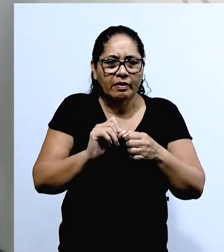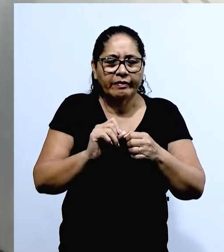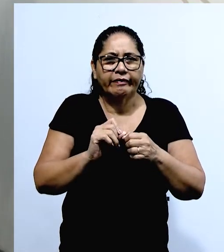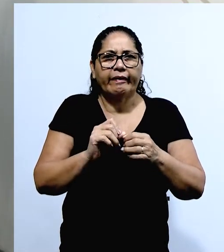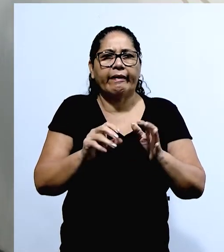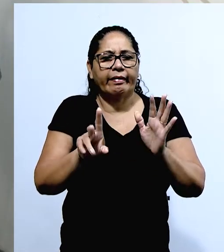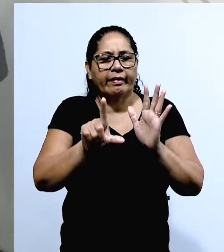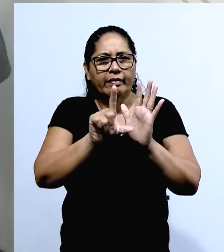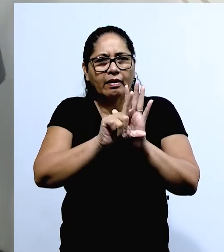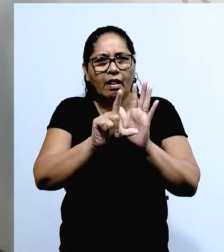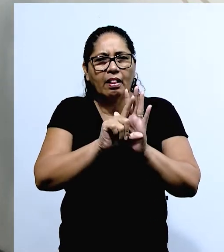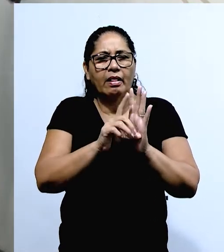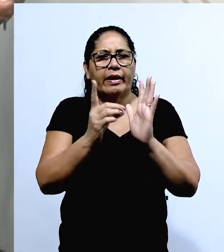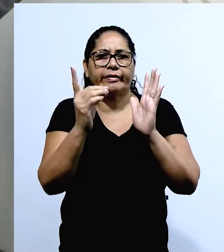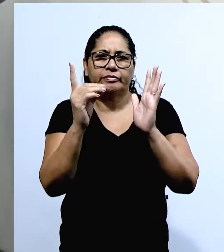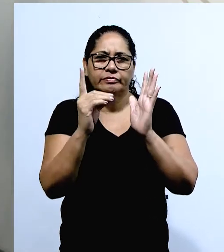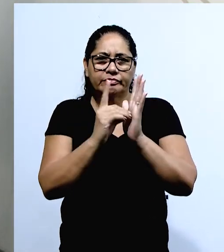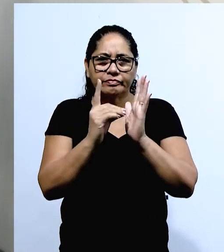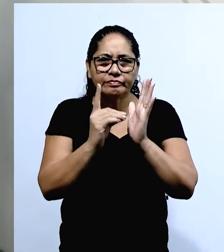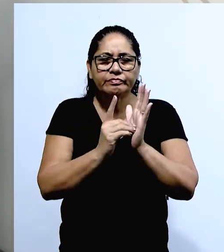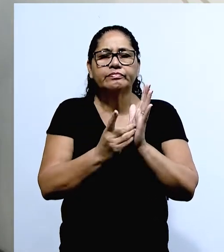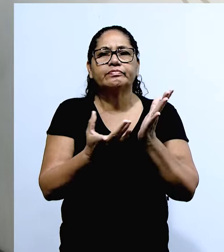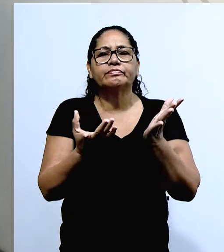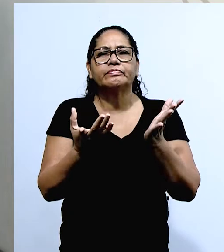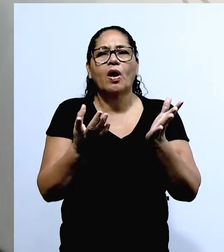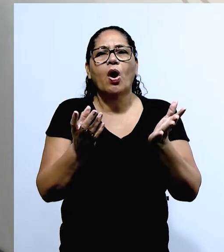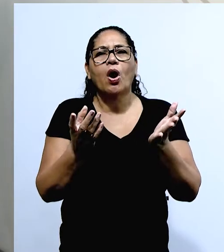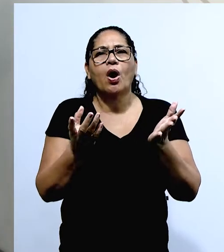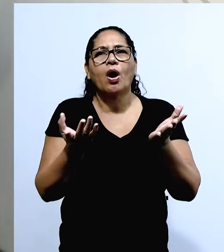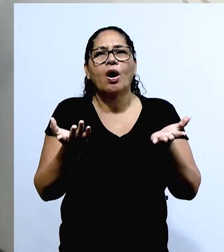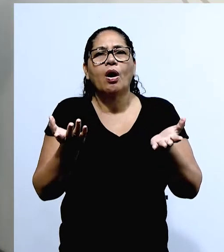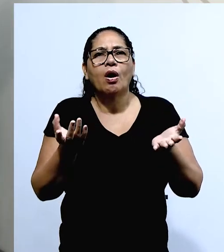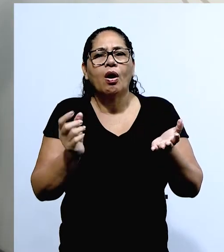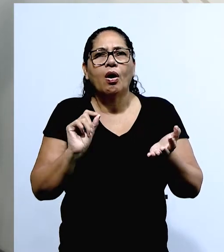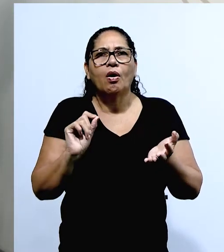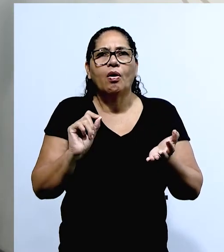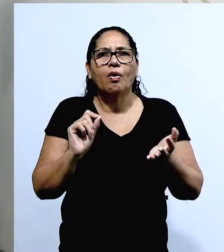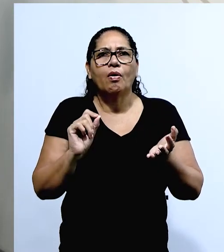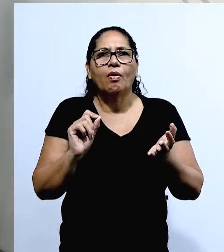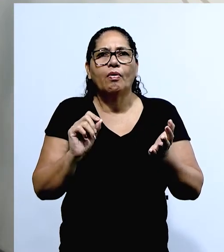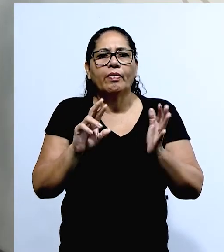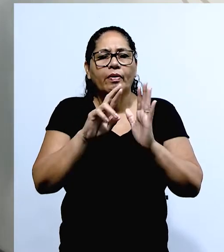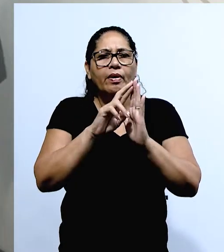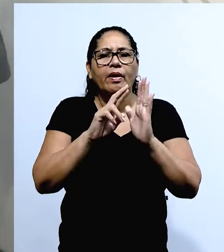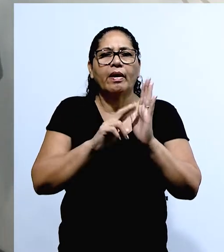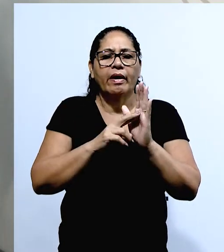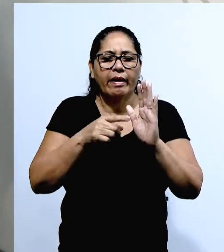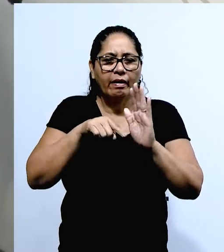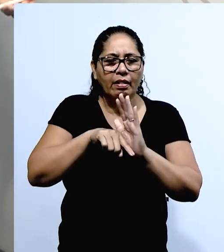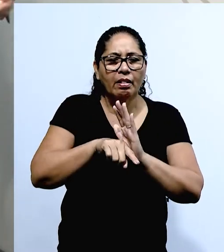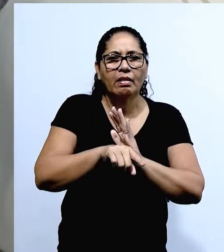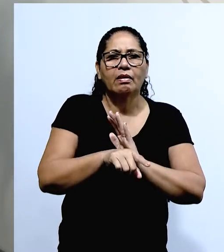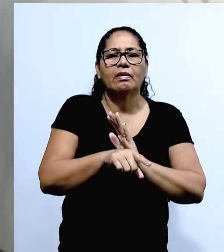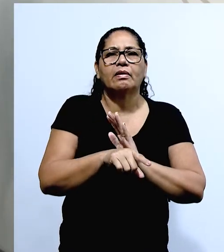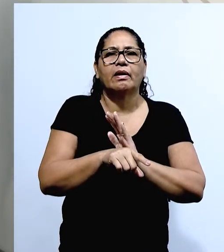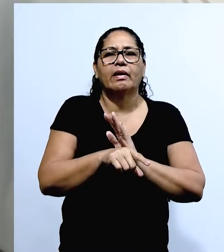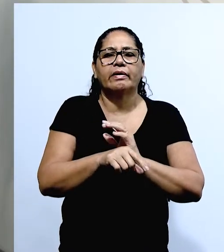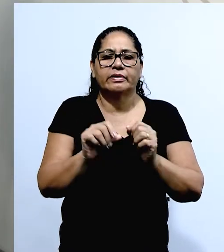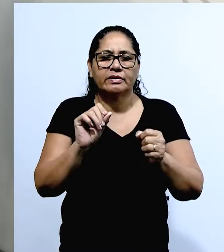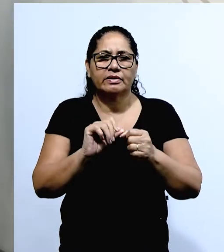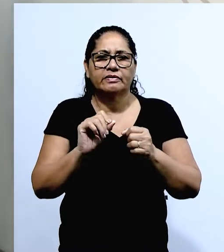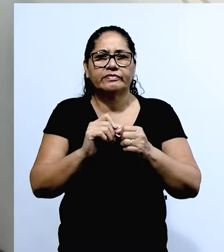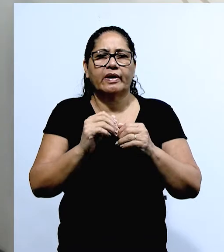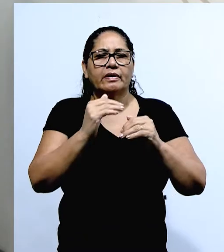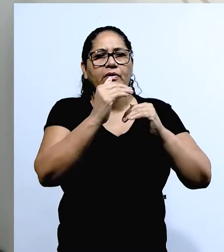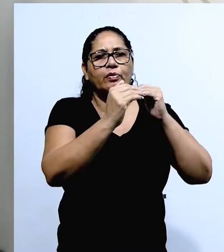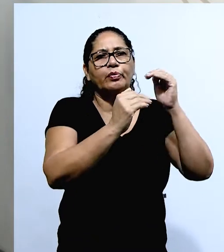na Constituição, ou em algum decreto, ou em algum regimento interno, alguma legislação, gente, que ela defina